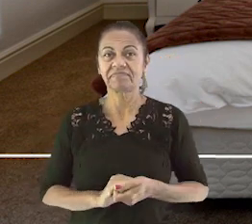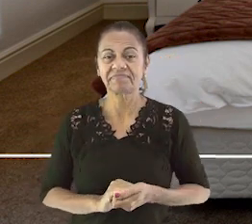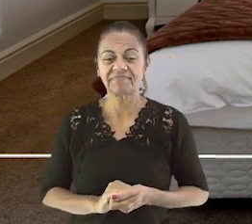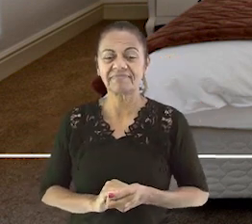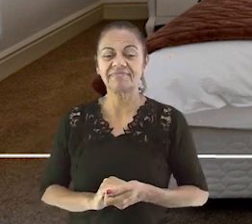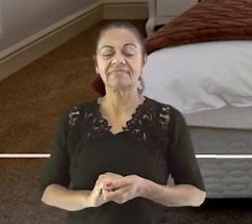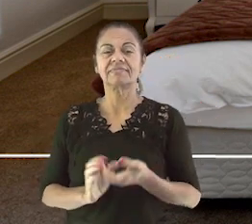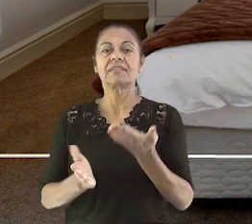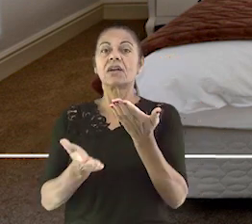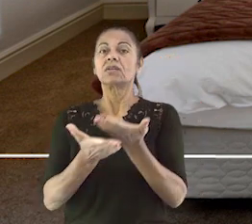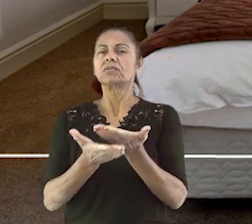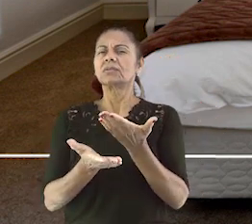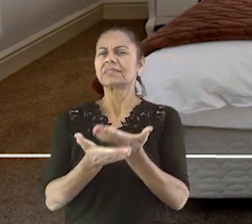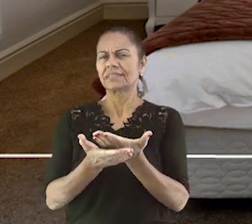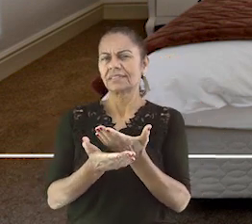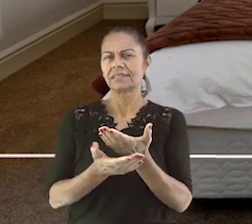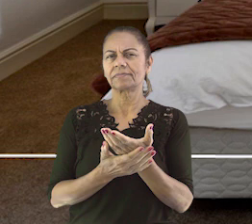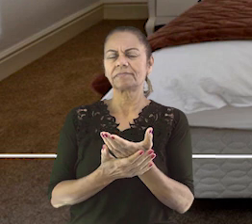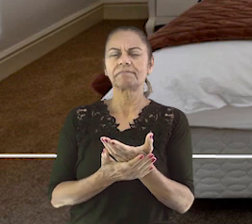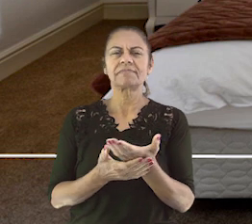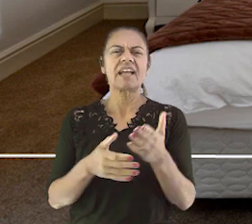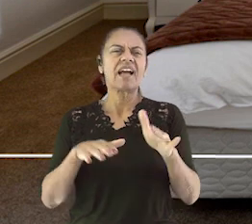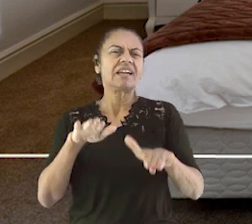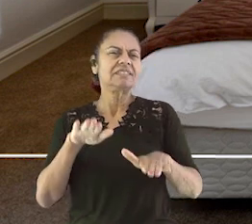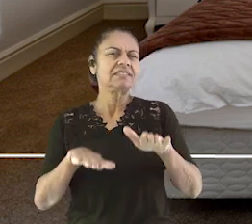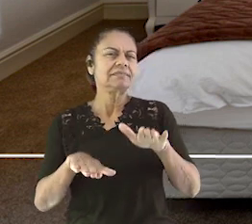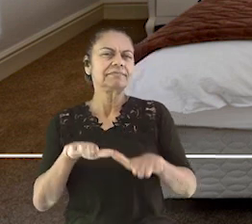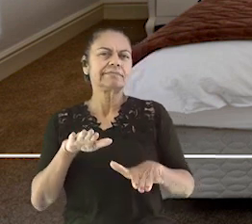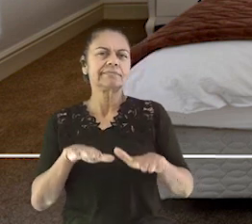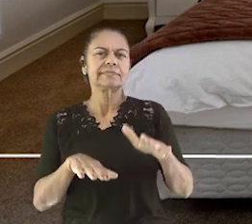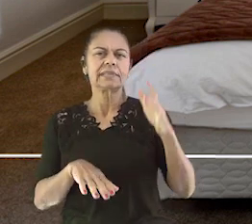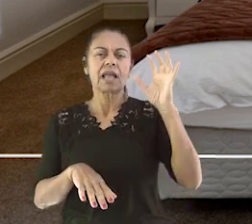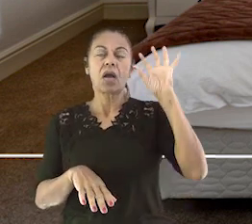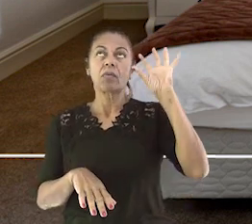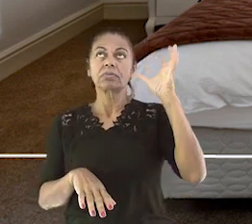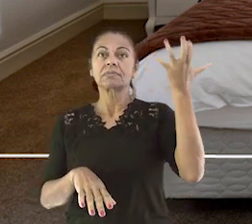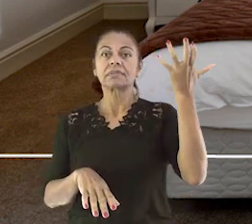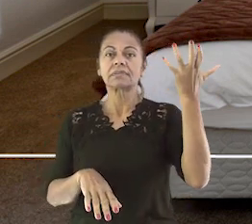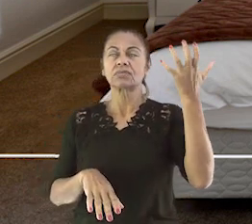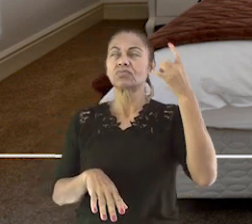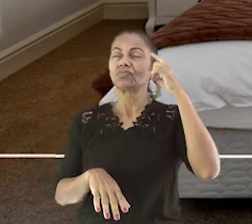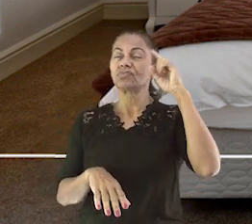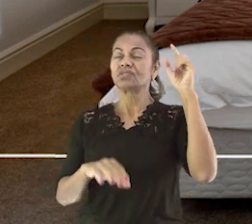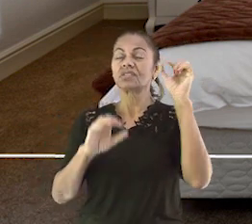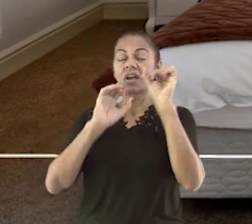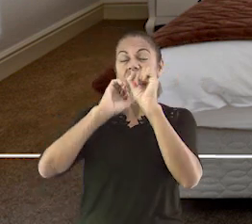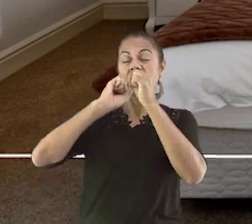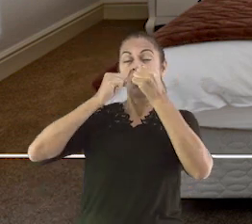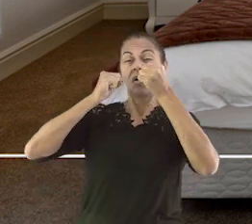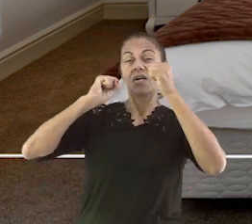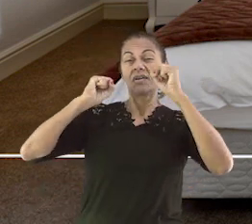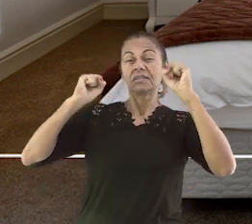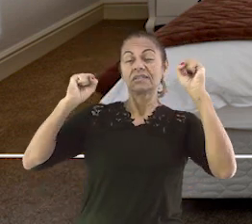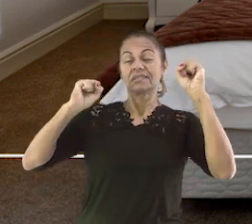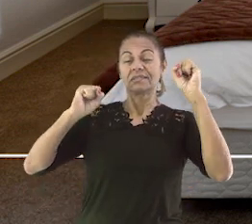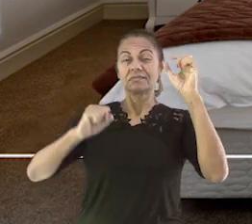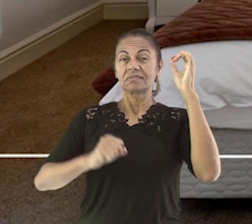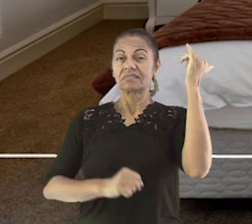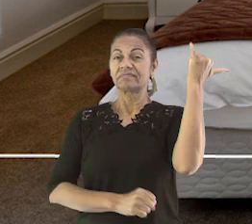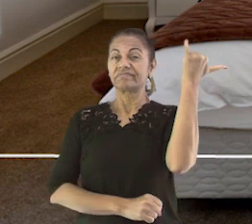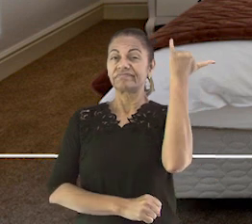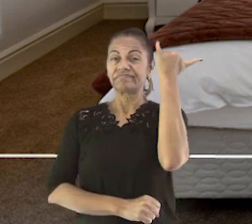Estudantes, tem aquele dia que acordamos com preguiça ou de repente, não só um